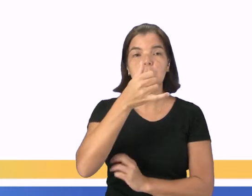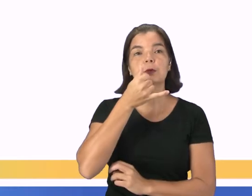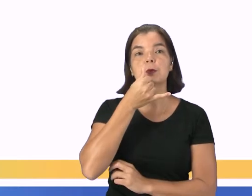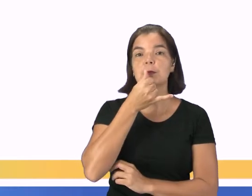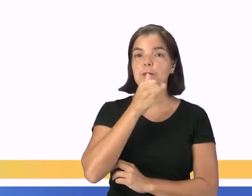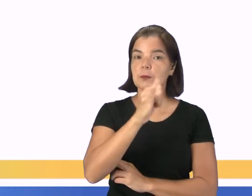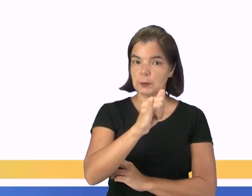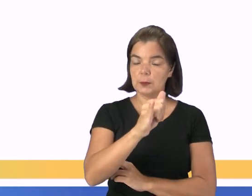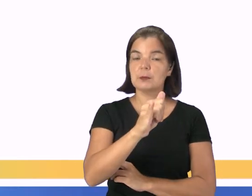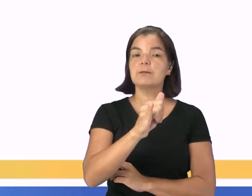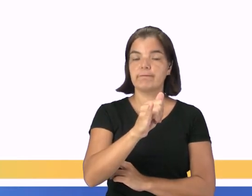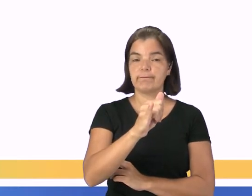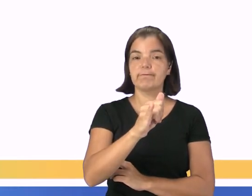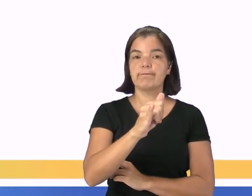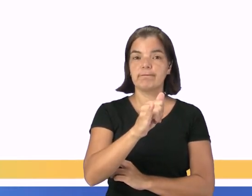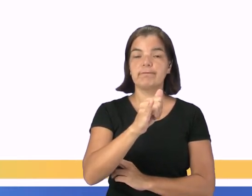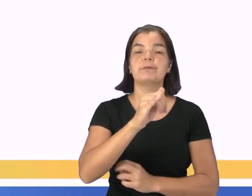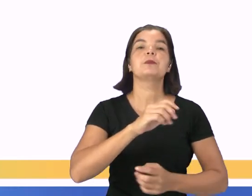obteríamos o número